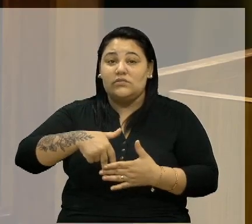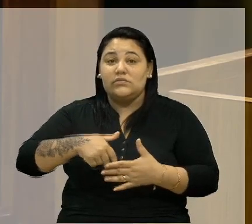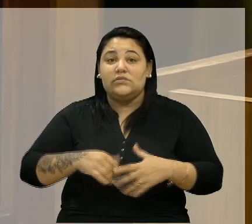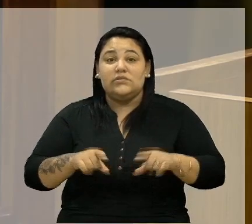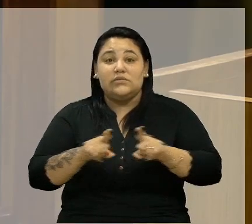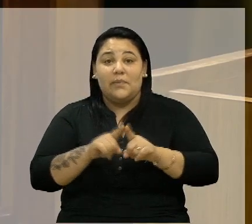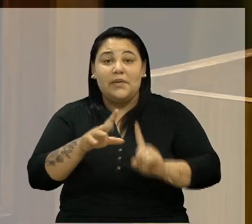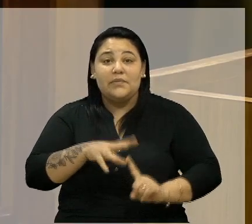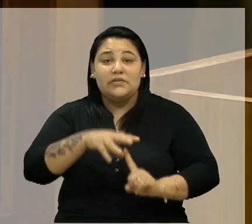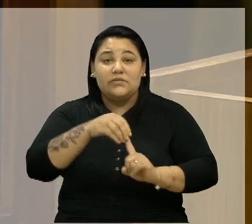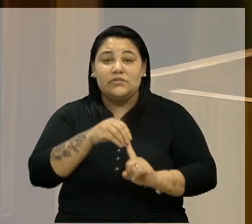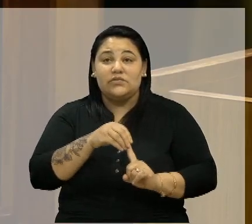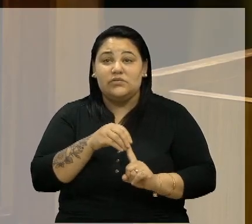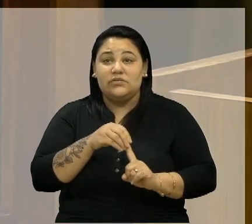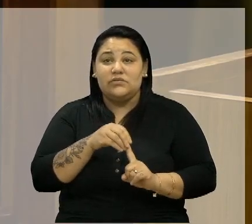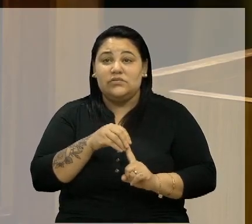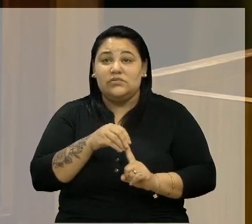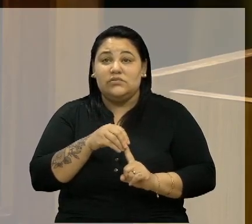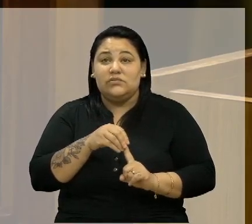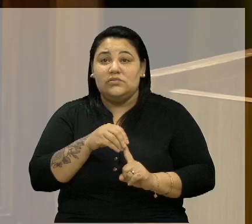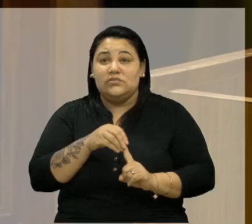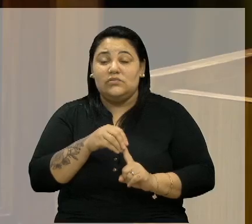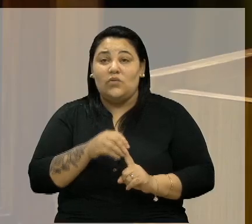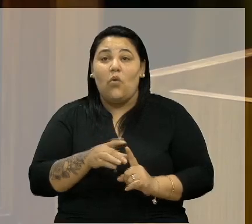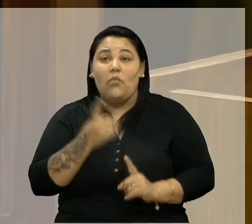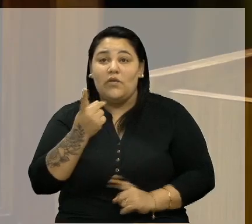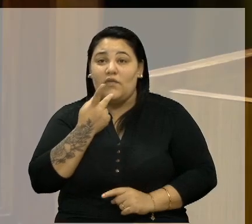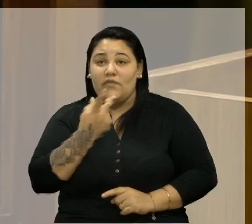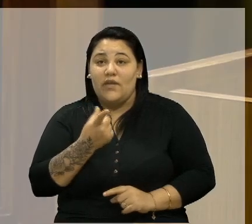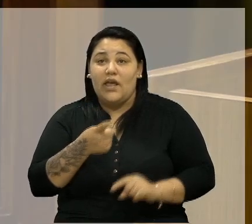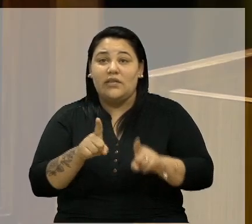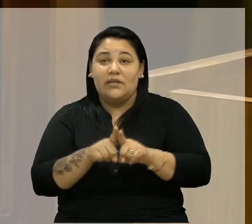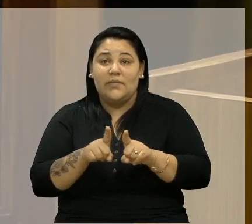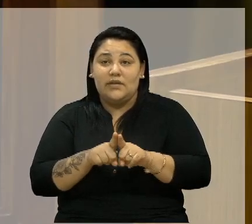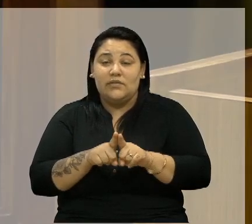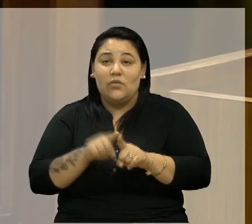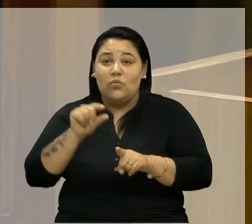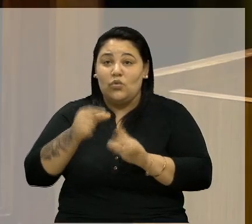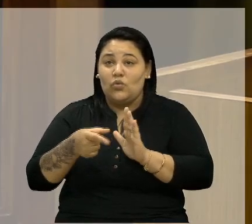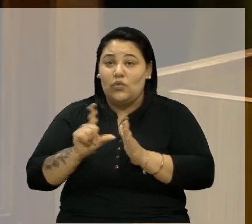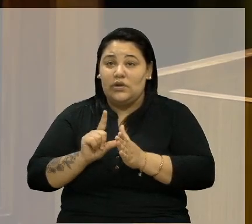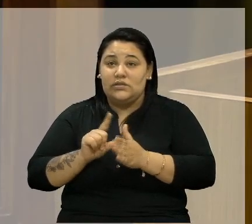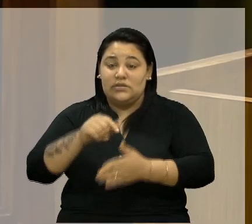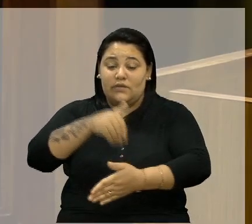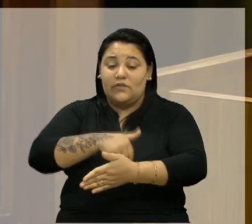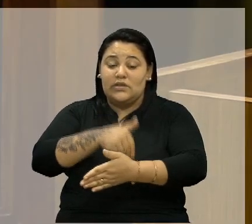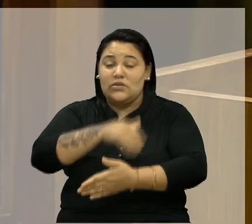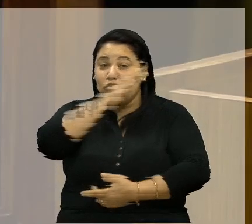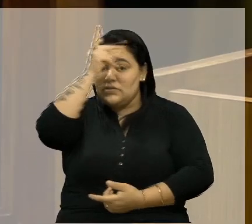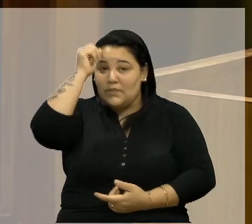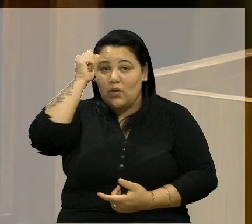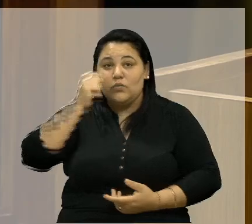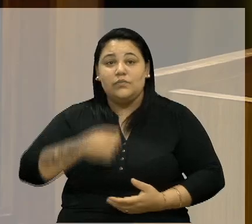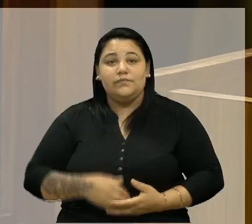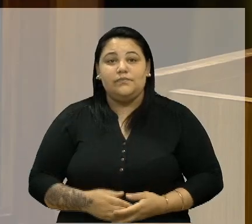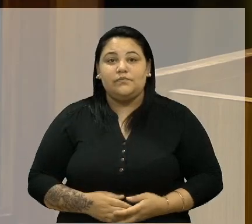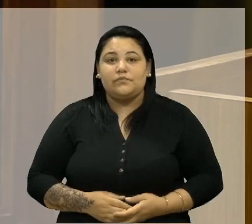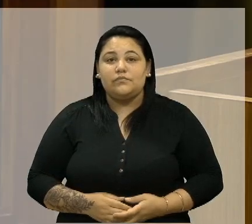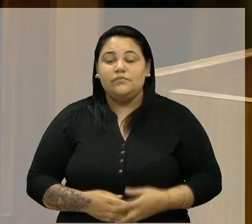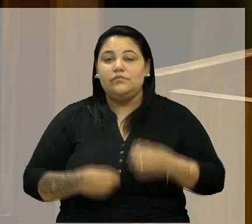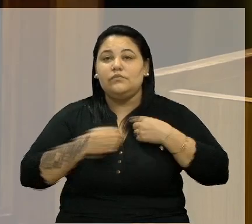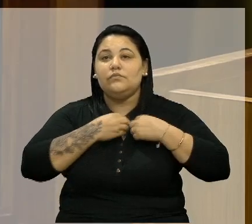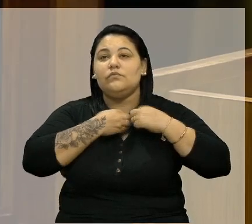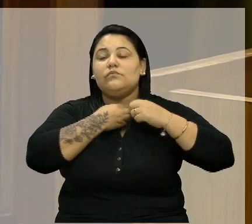Inclusive, uma que não está sendo sustentada, mas que foi falada um pouco antes dessa eleição municipal. que se nós, da